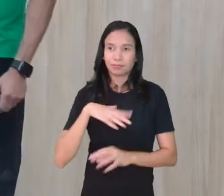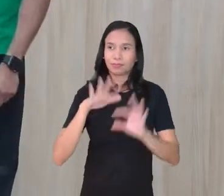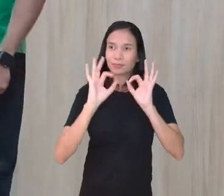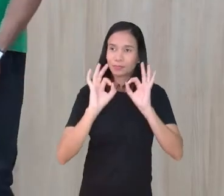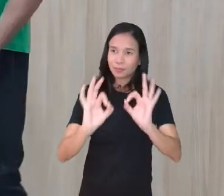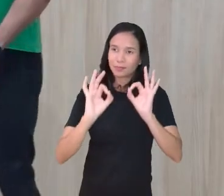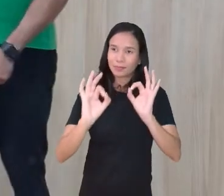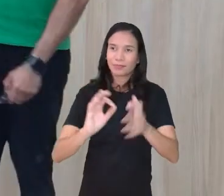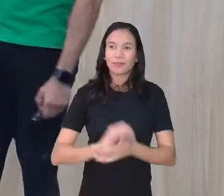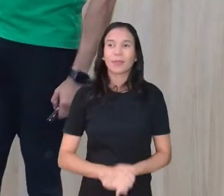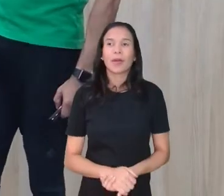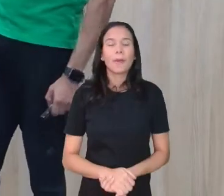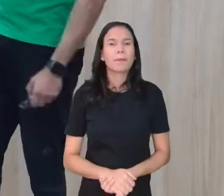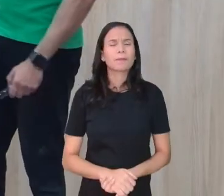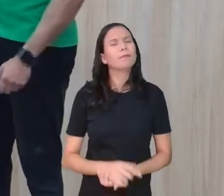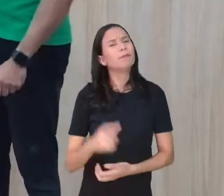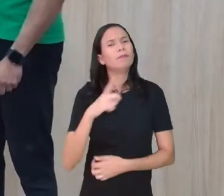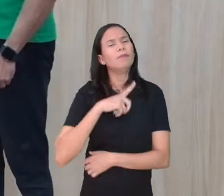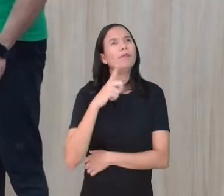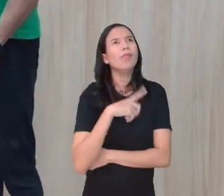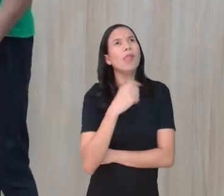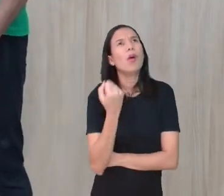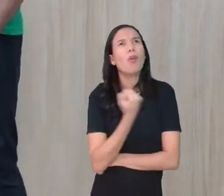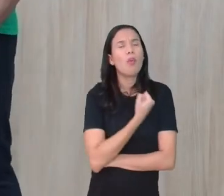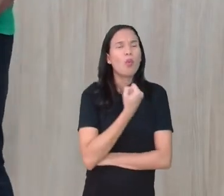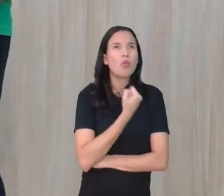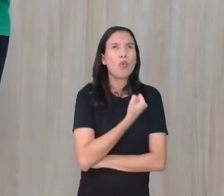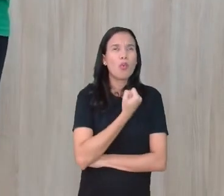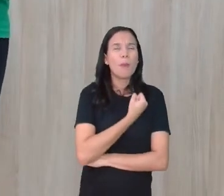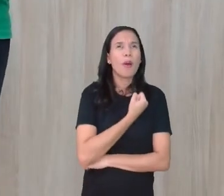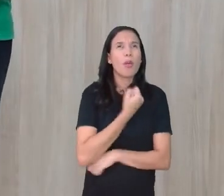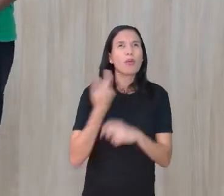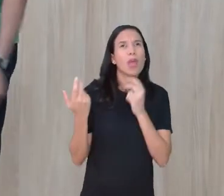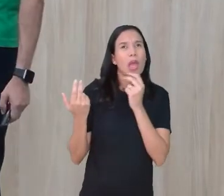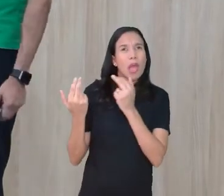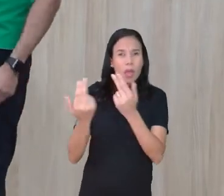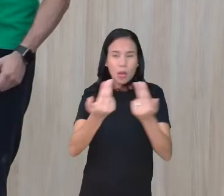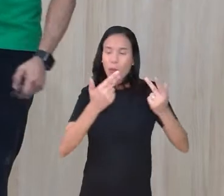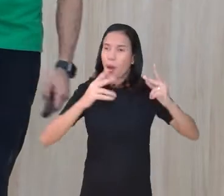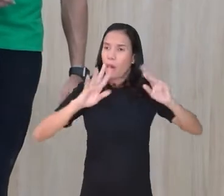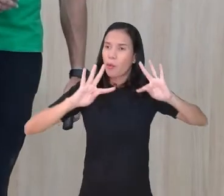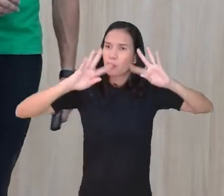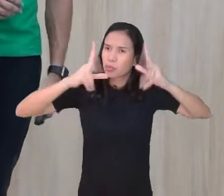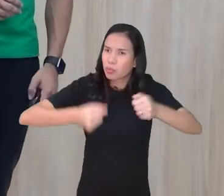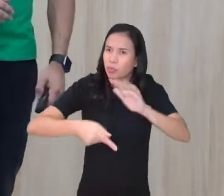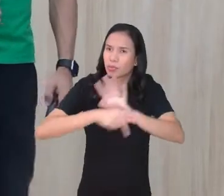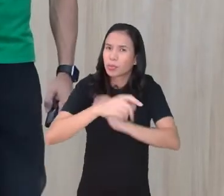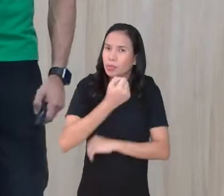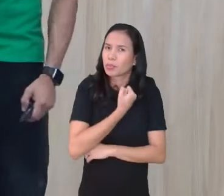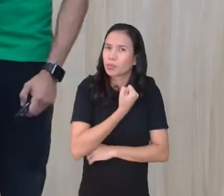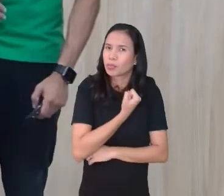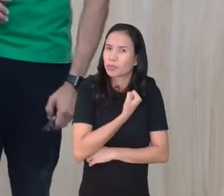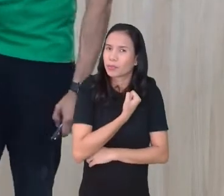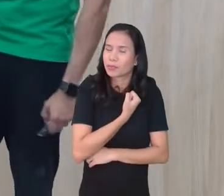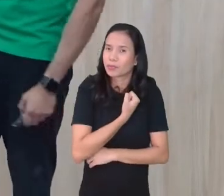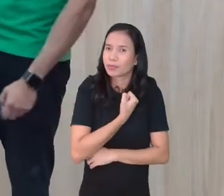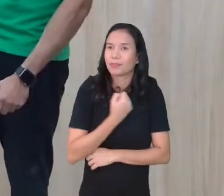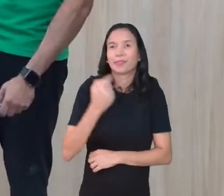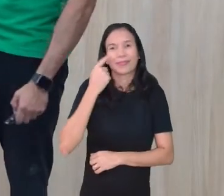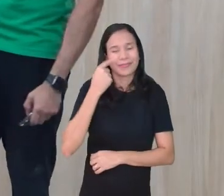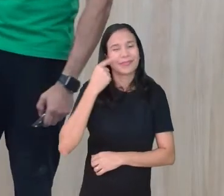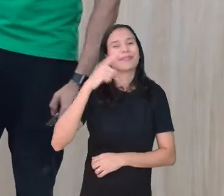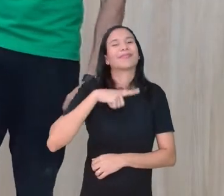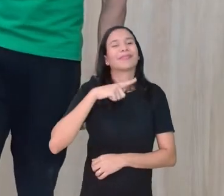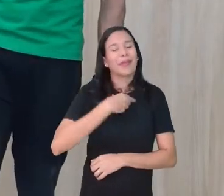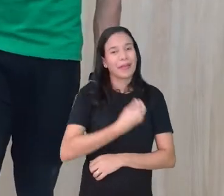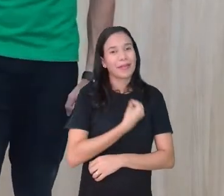certo? Existe um número comum a todos os outros números. A gente viu, não foi? Acabei de falar